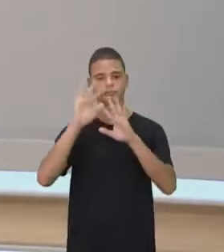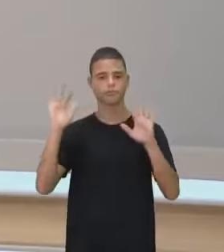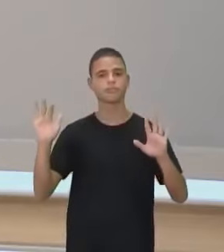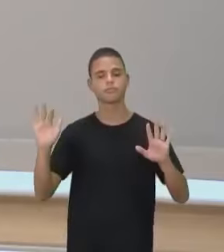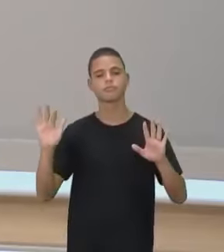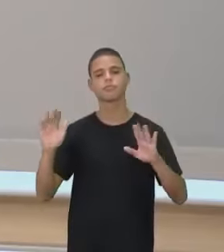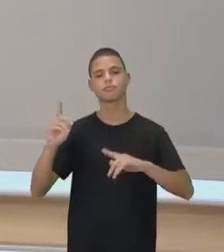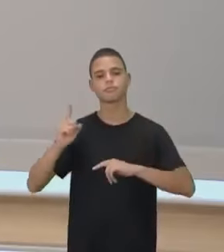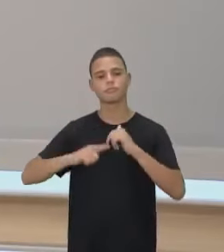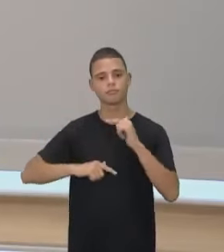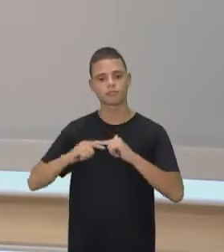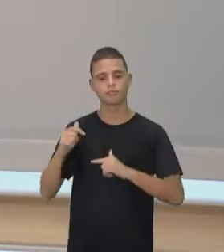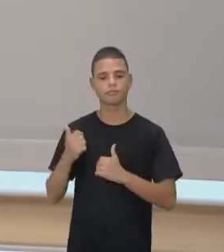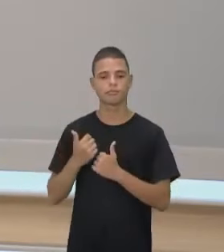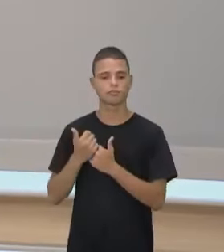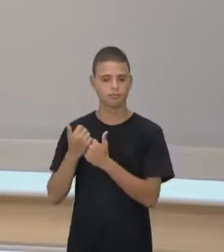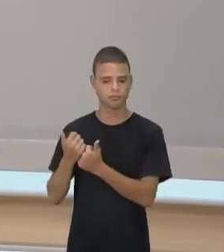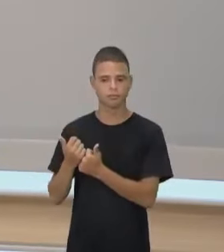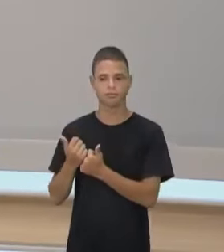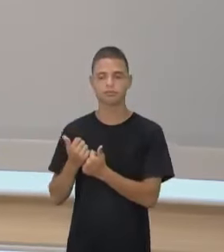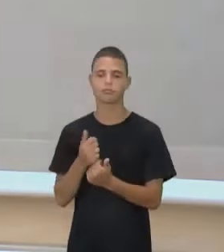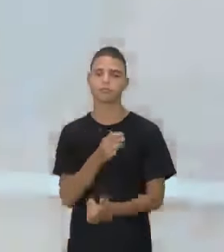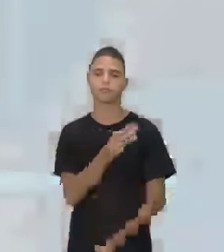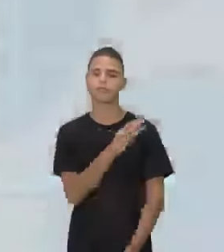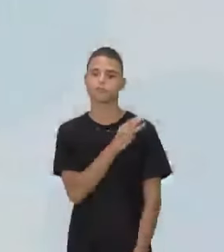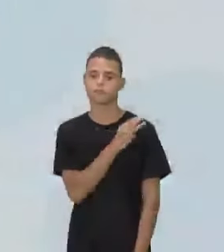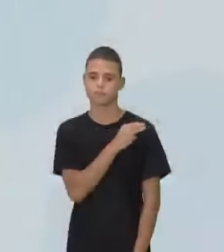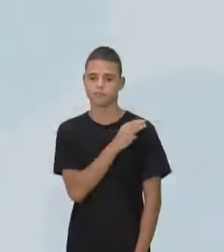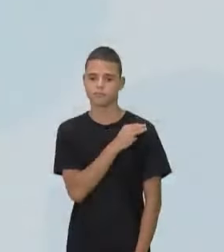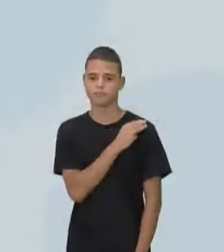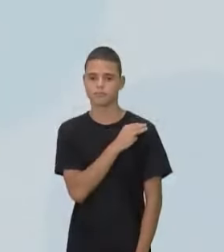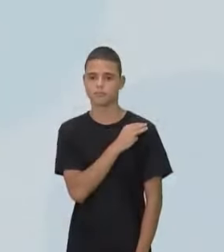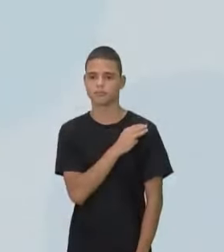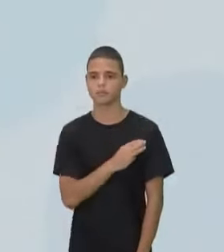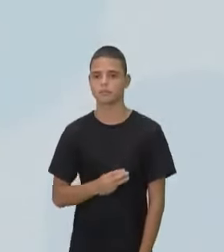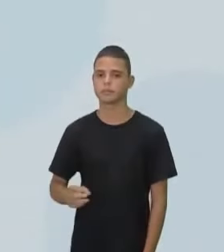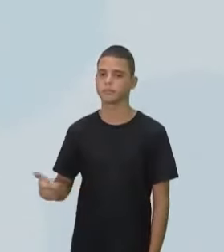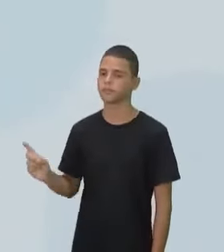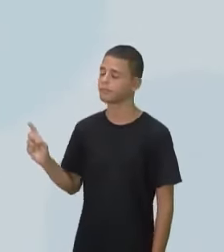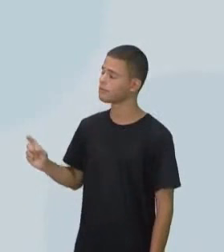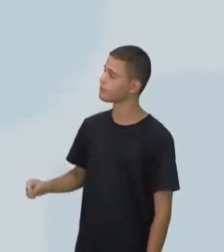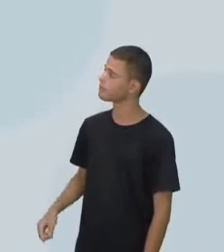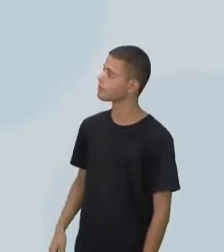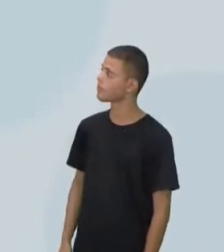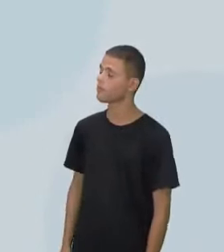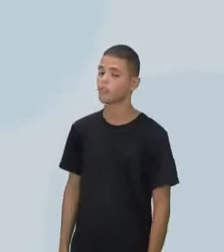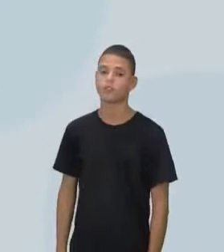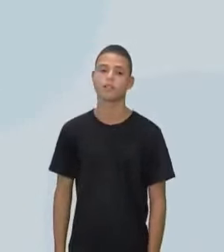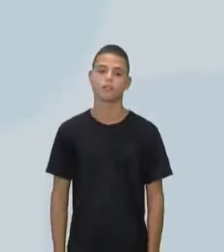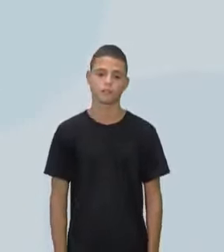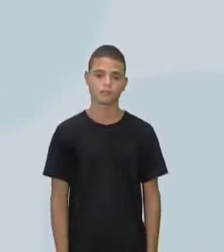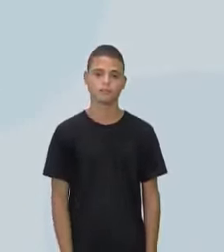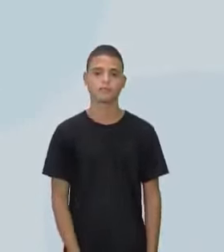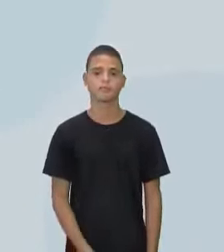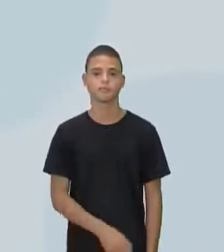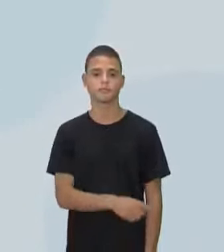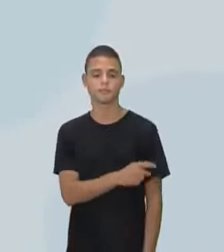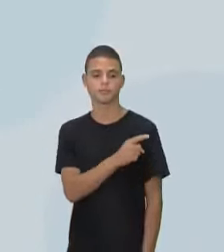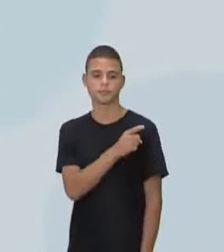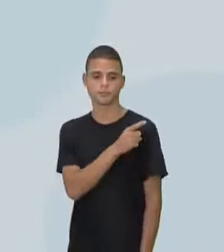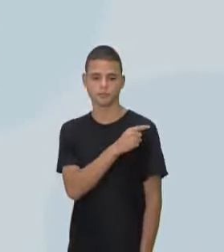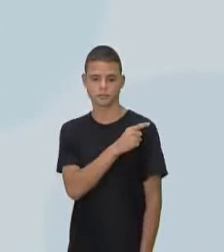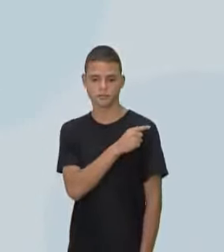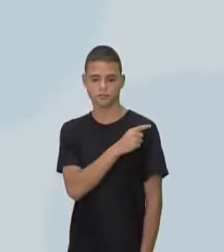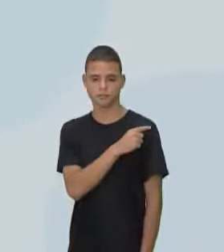no material do ensino médio. Então, no próximo slide, a gente tem aí para vocês darem uma olhada, na primeira série, né, do ensino médio